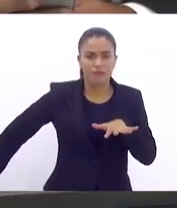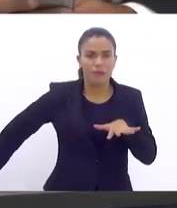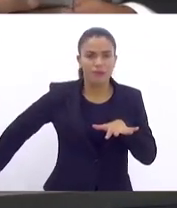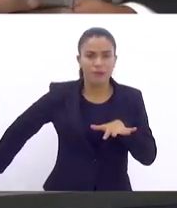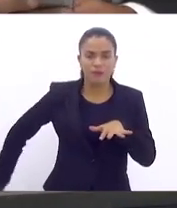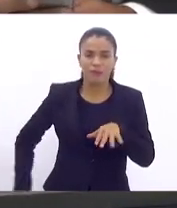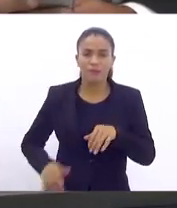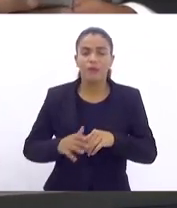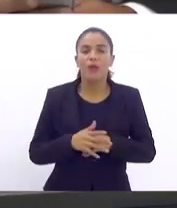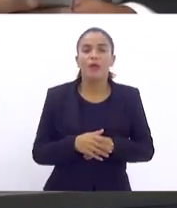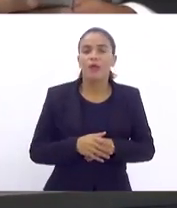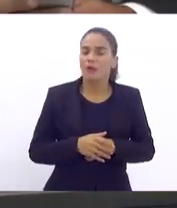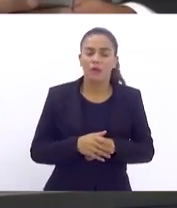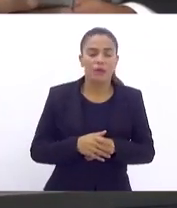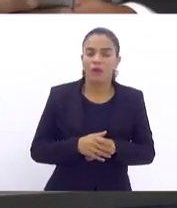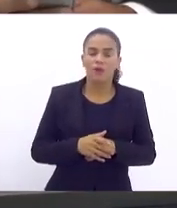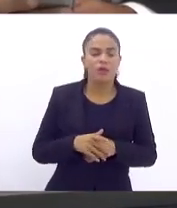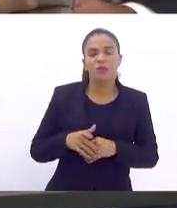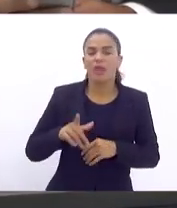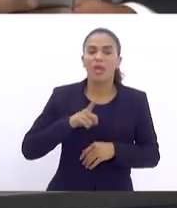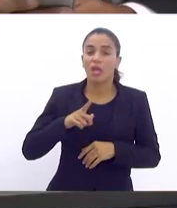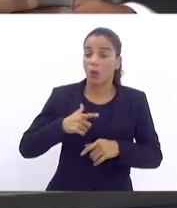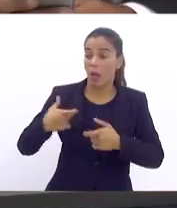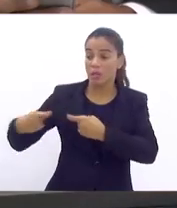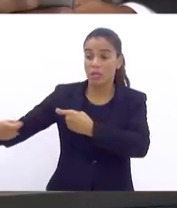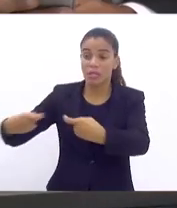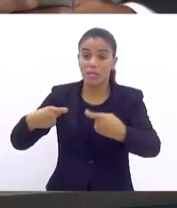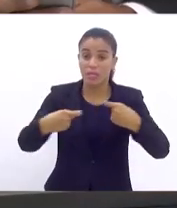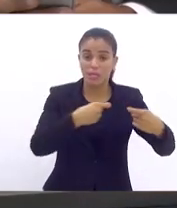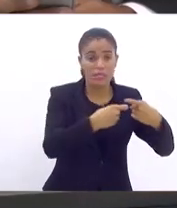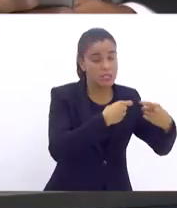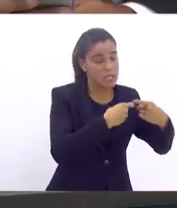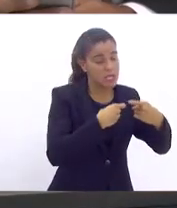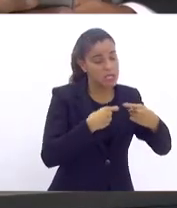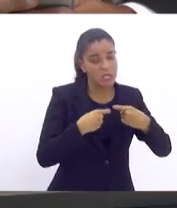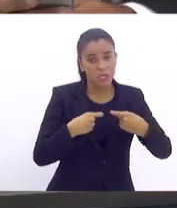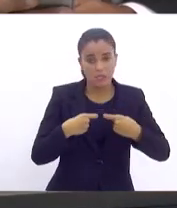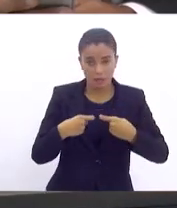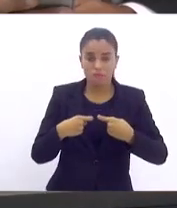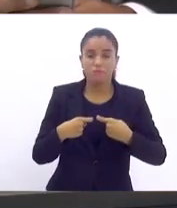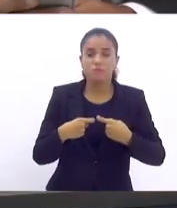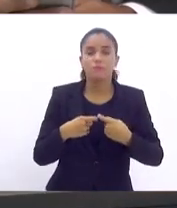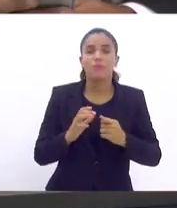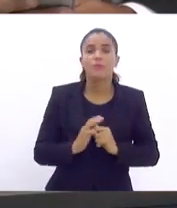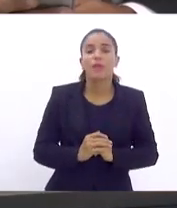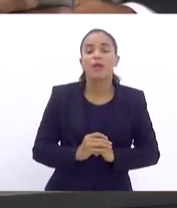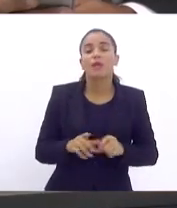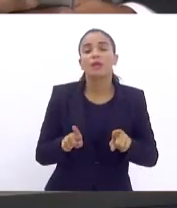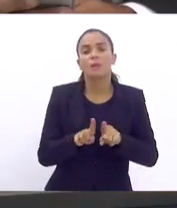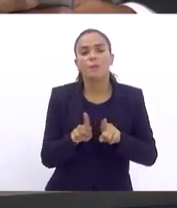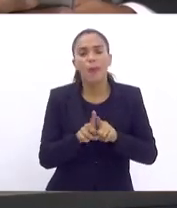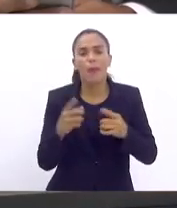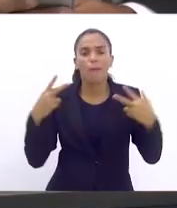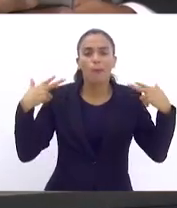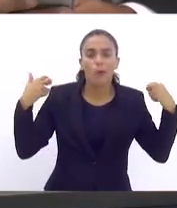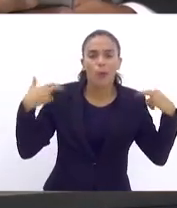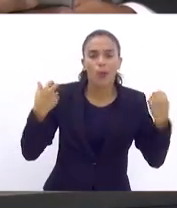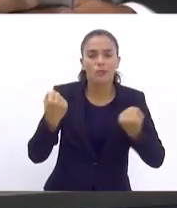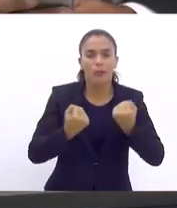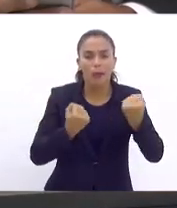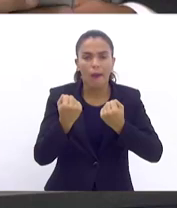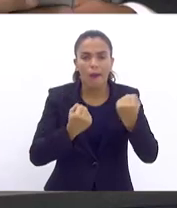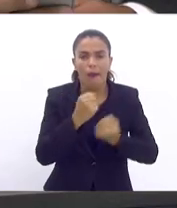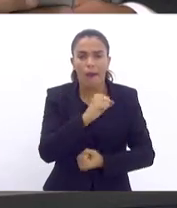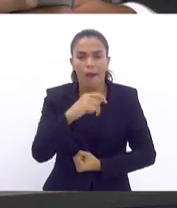ali troca de tiro área perigosa os motoristas de aplicativos né